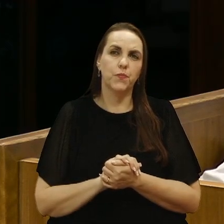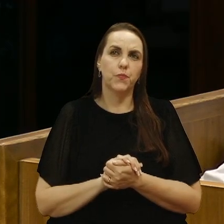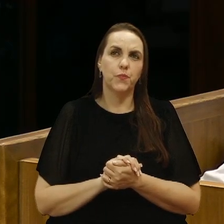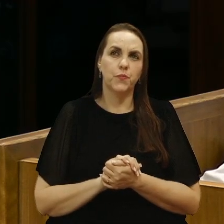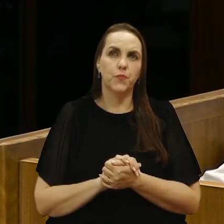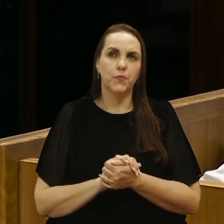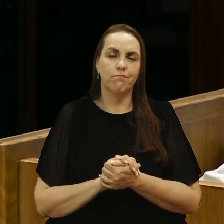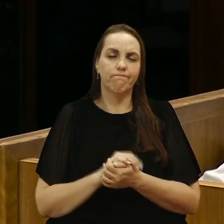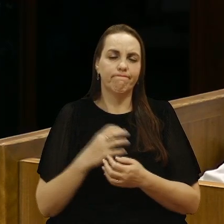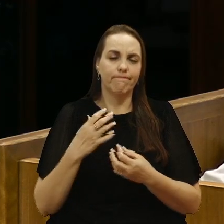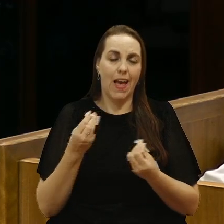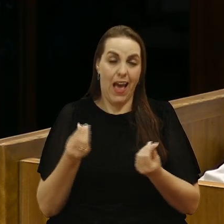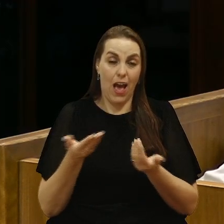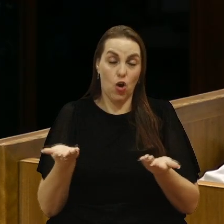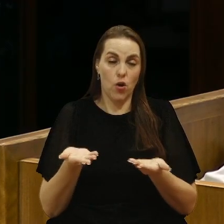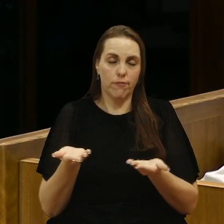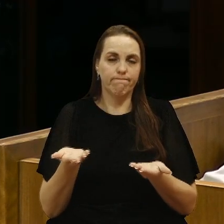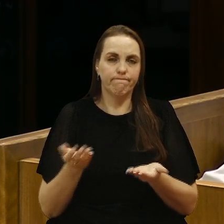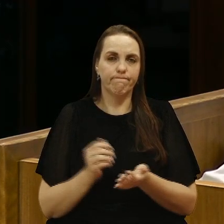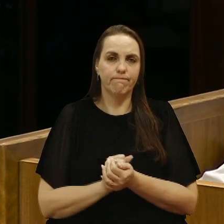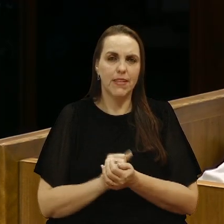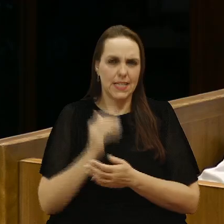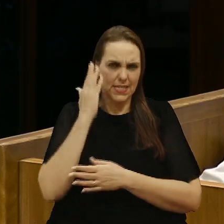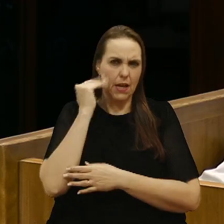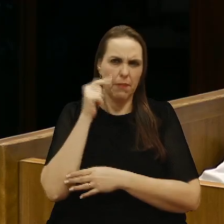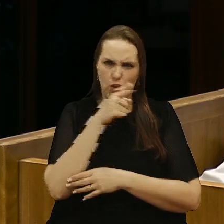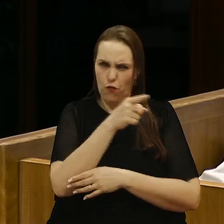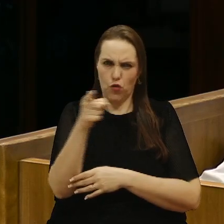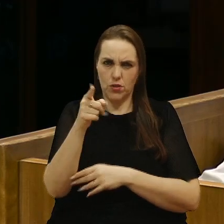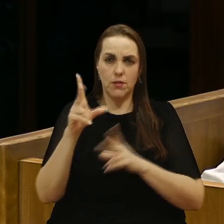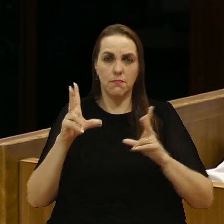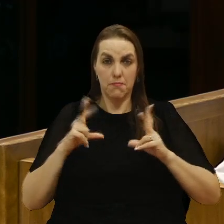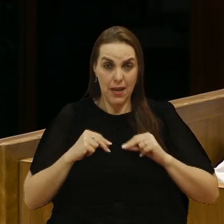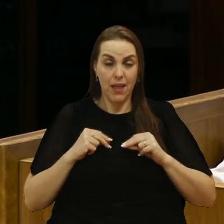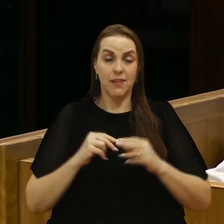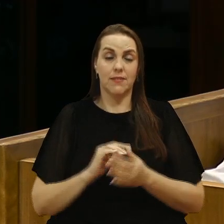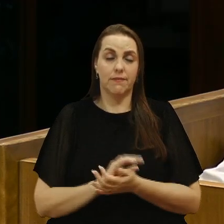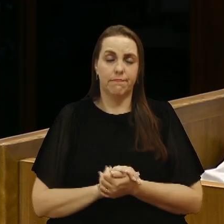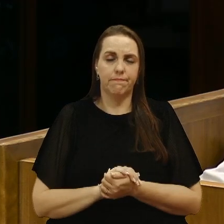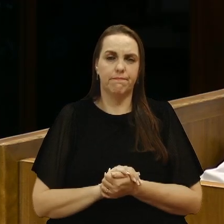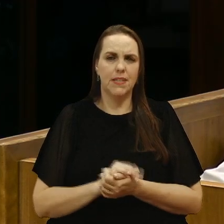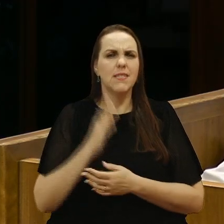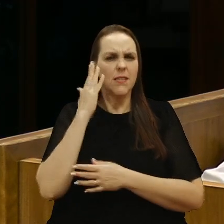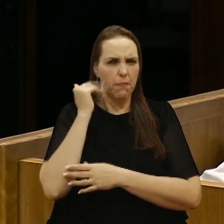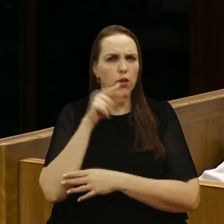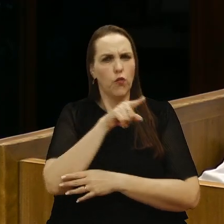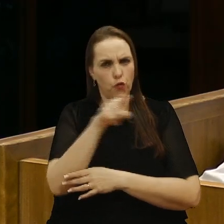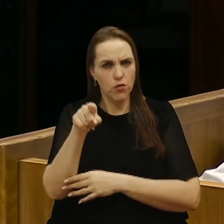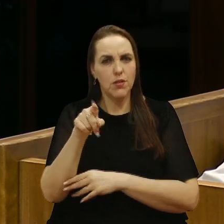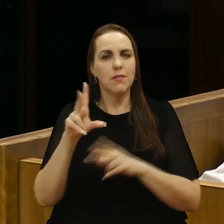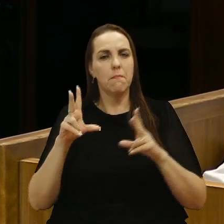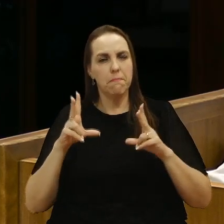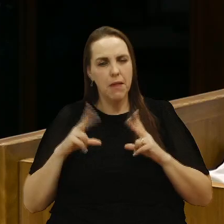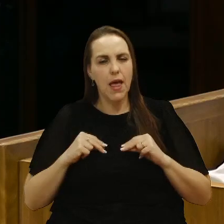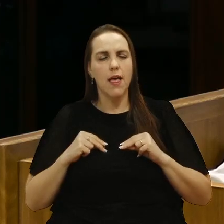uma situação como essa, sabendo que vocês merecem. Sabendo que vocês